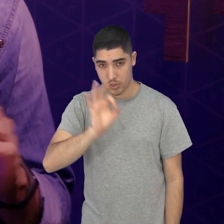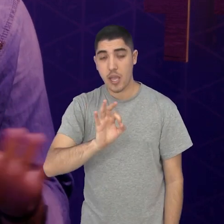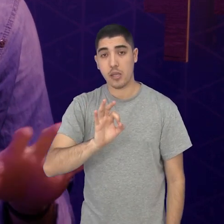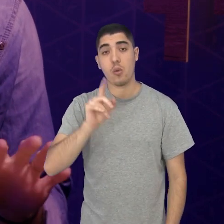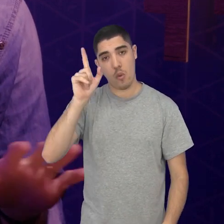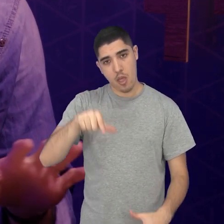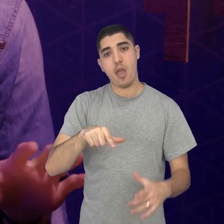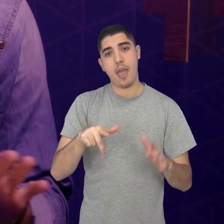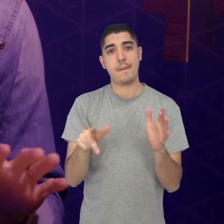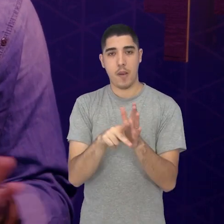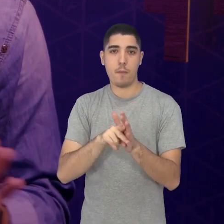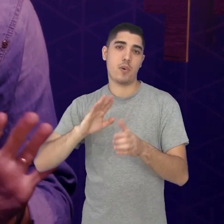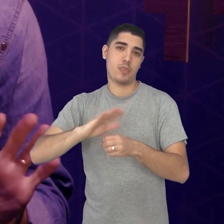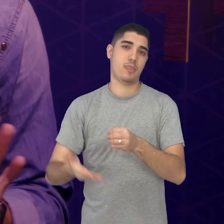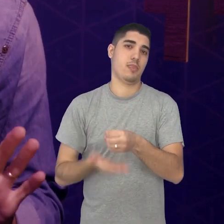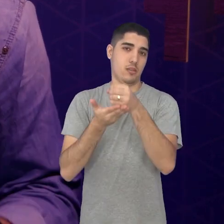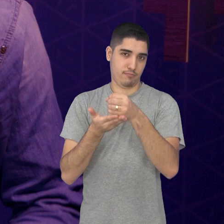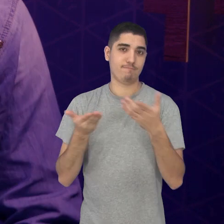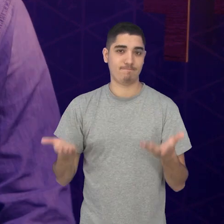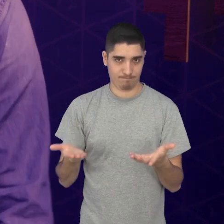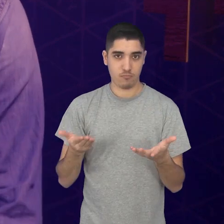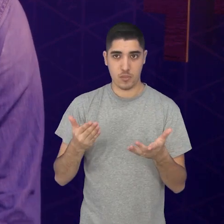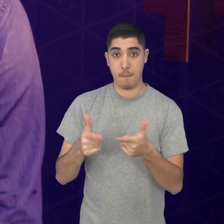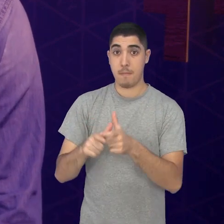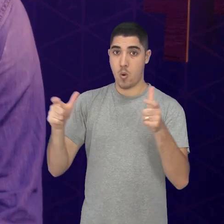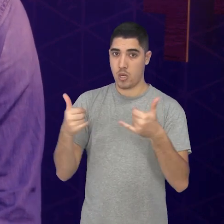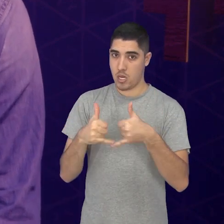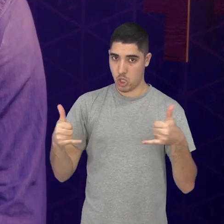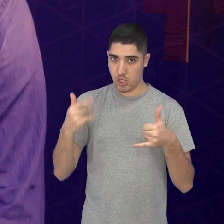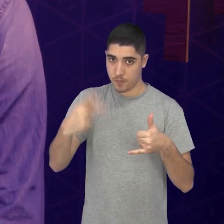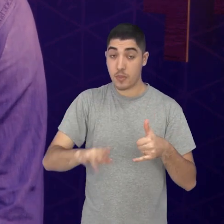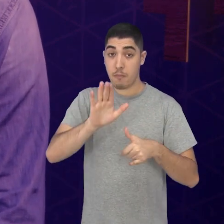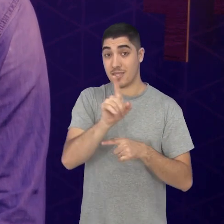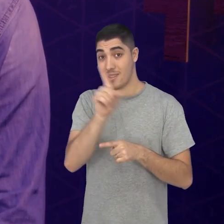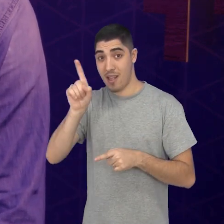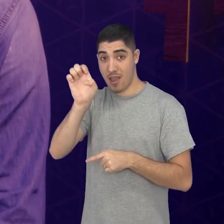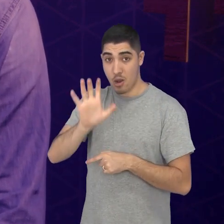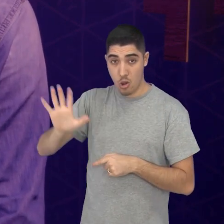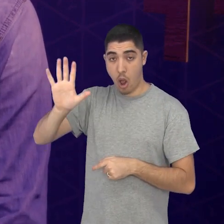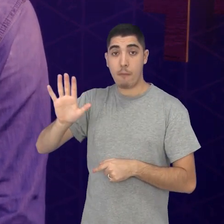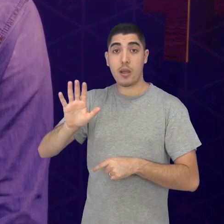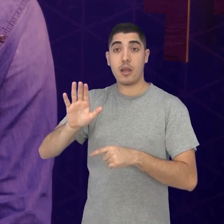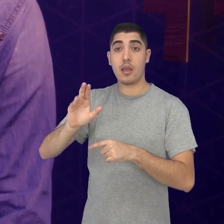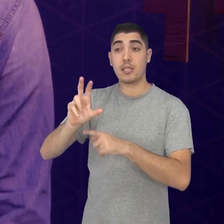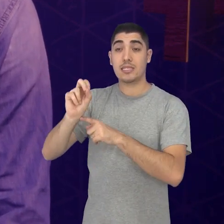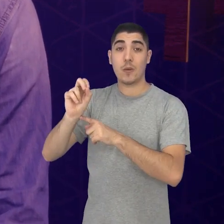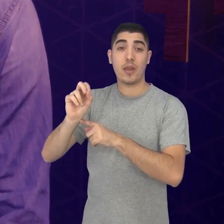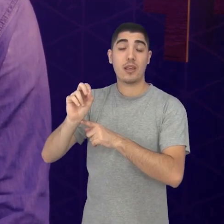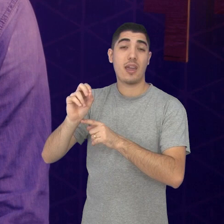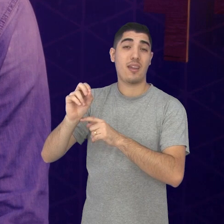energia são de fontes renováveis, né? E lá na Europa é menos de